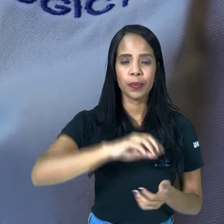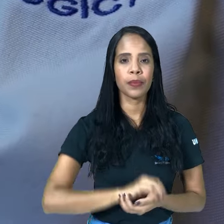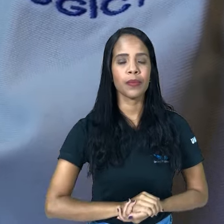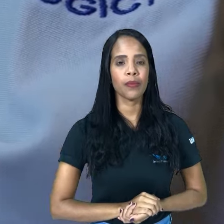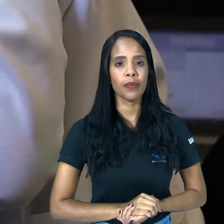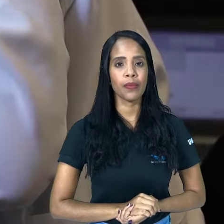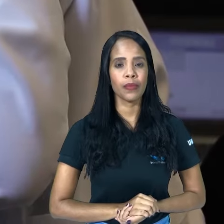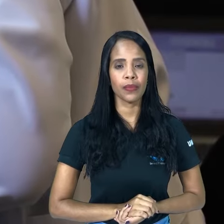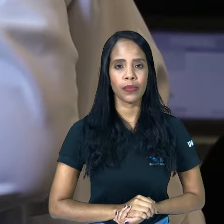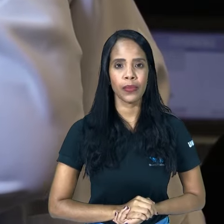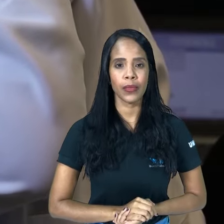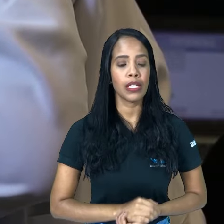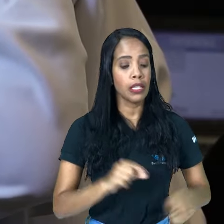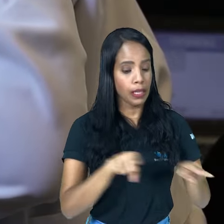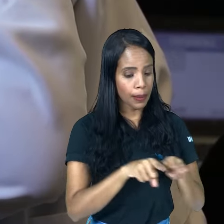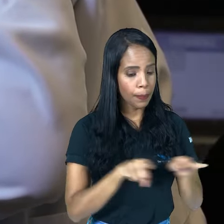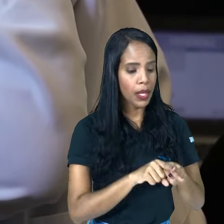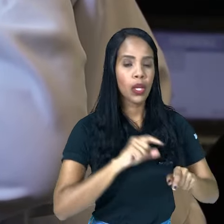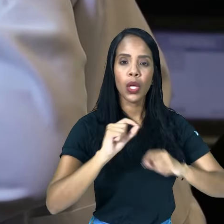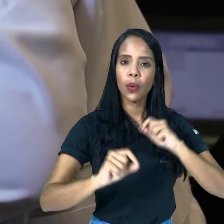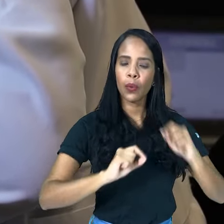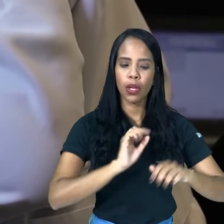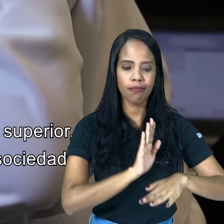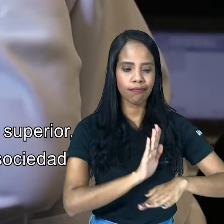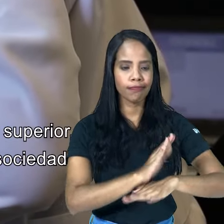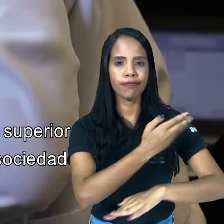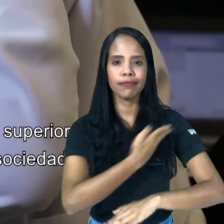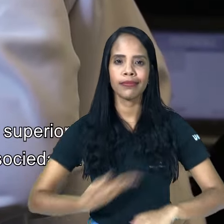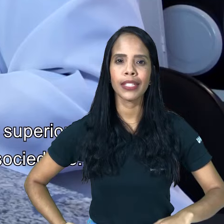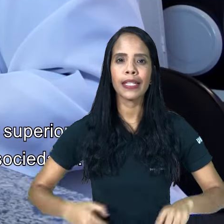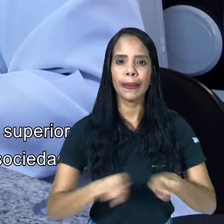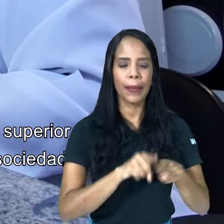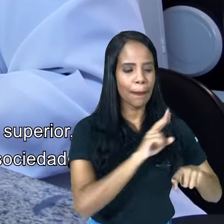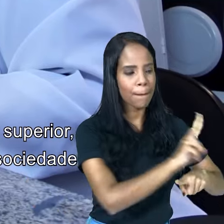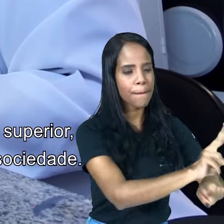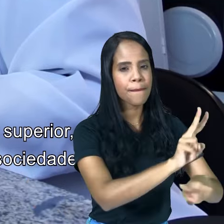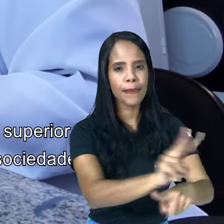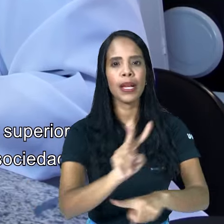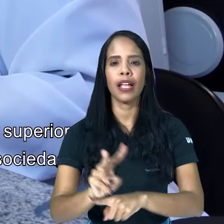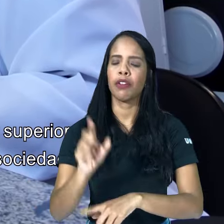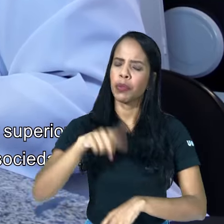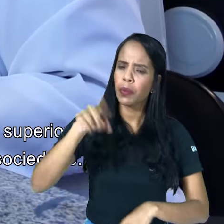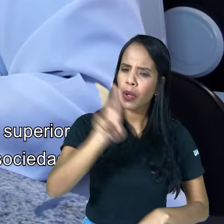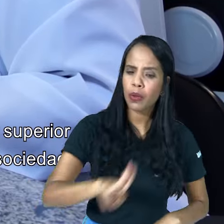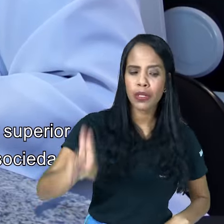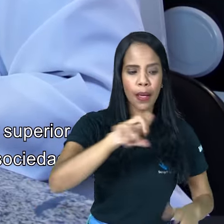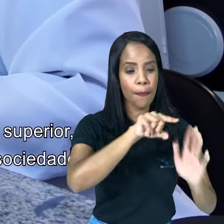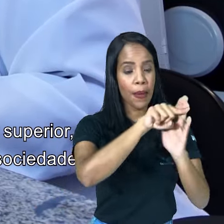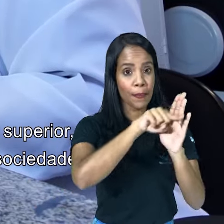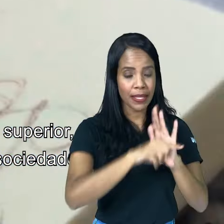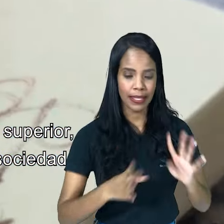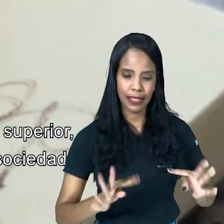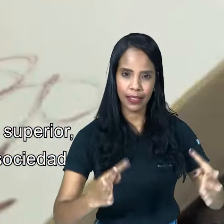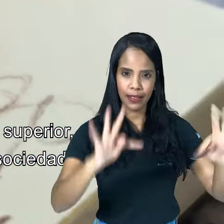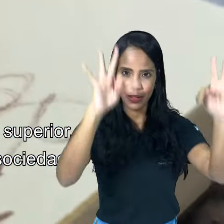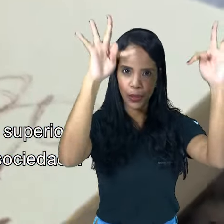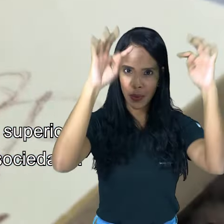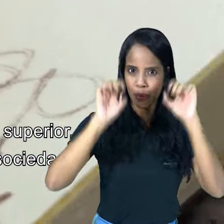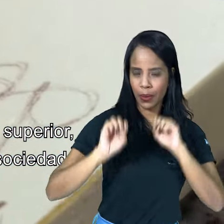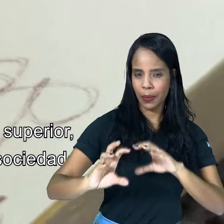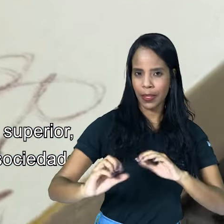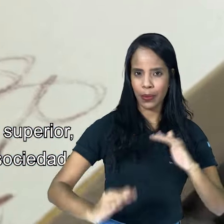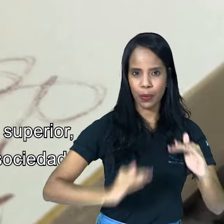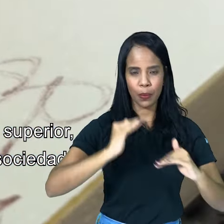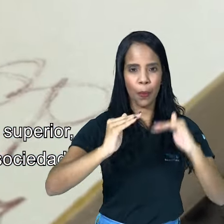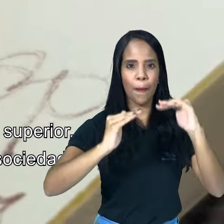depósito, identificação e empréstimo das peças armazenadas. Ela também é utilizada para pesquisa tecnológica e educação superior,